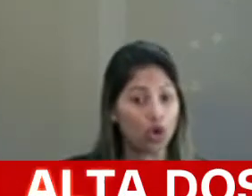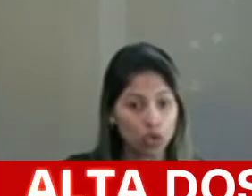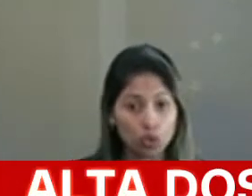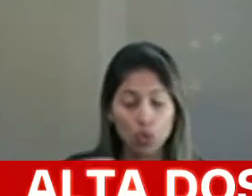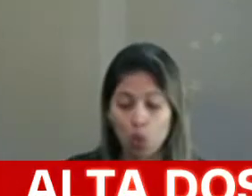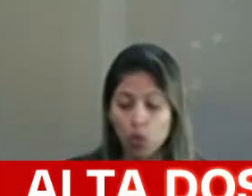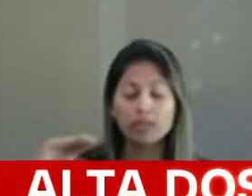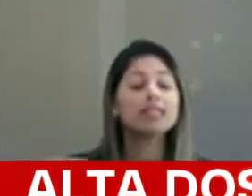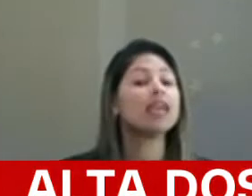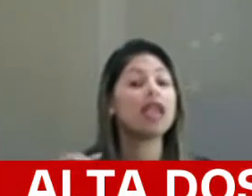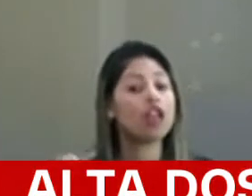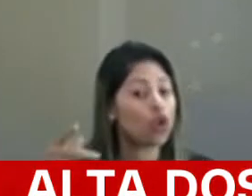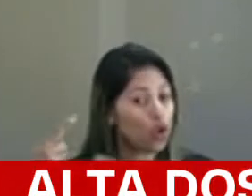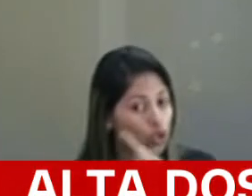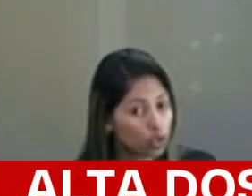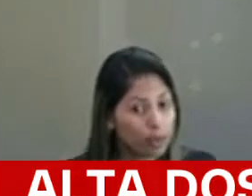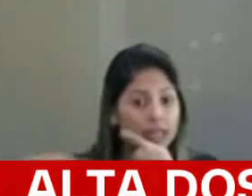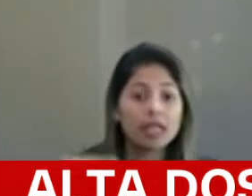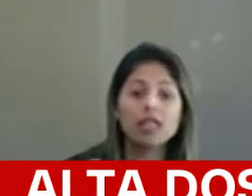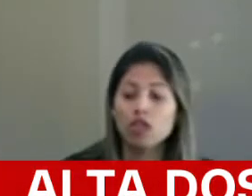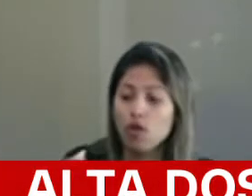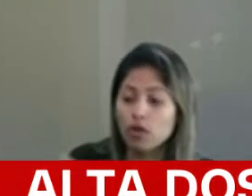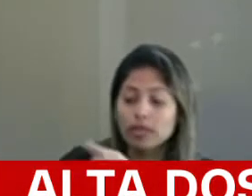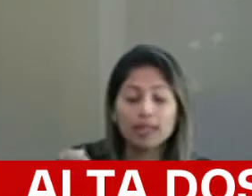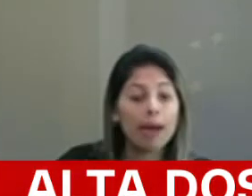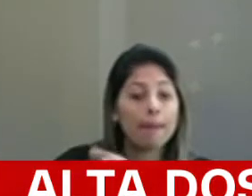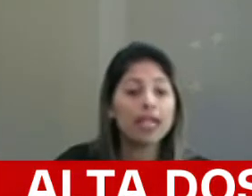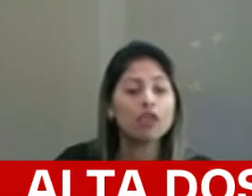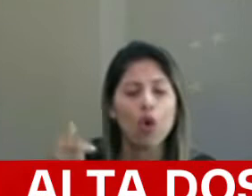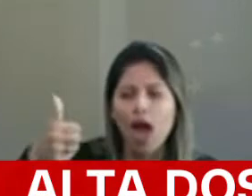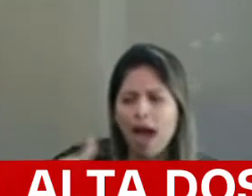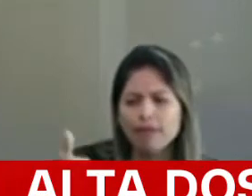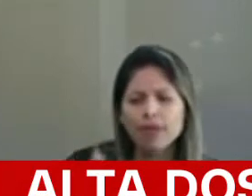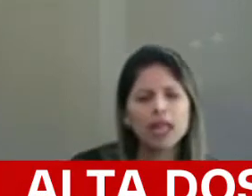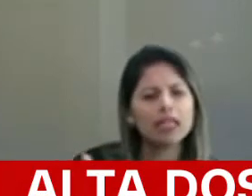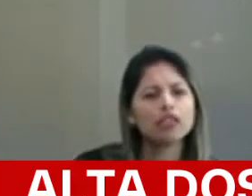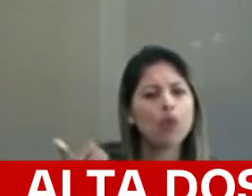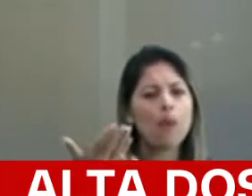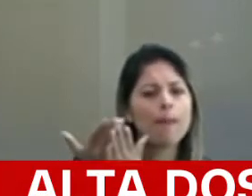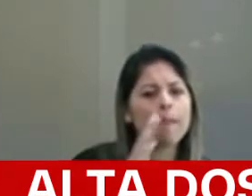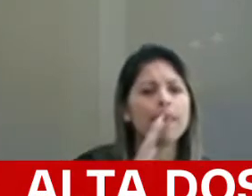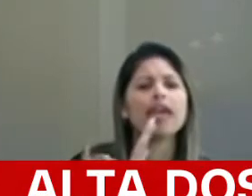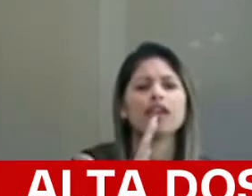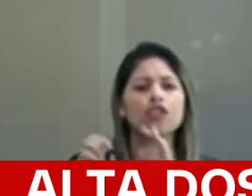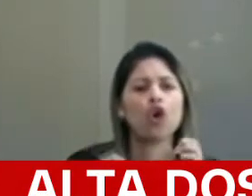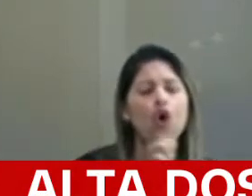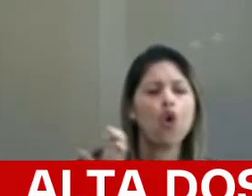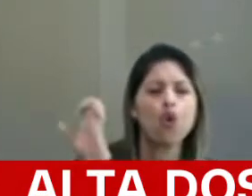comitê de orçamento, analisou uma perda para os municípios de